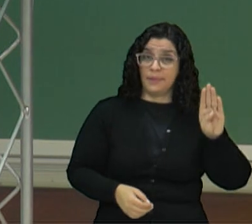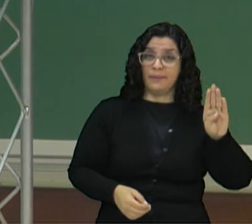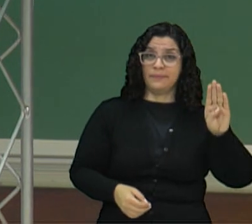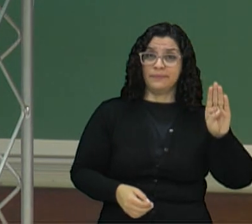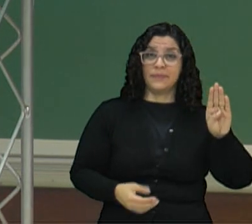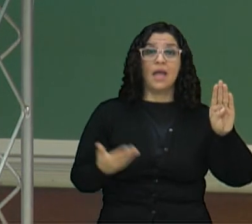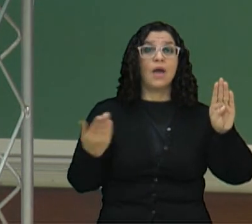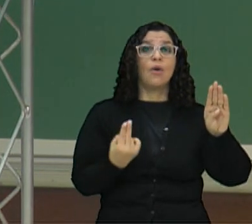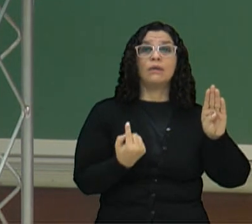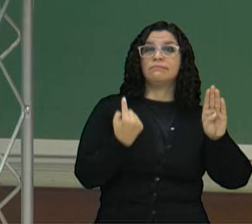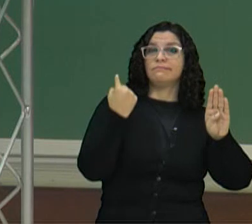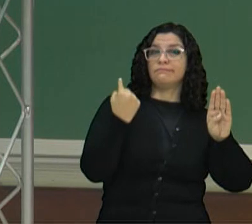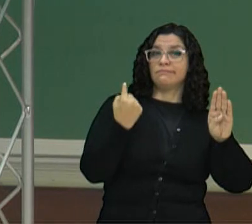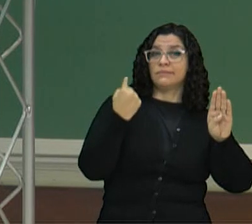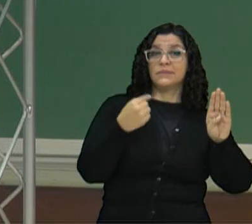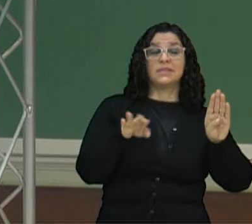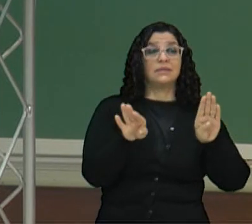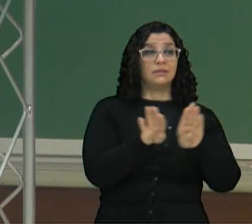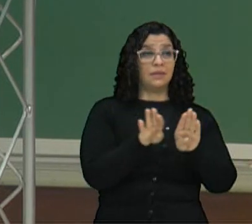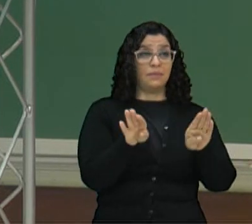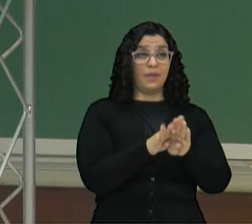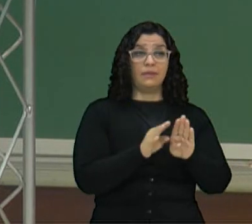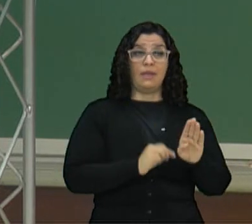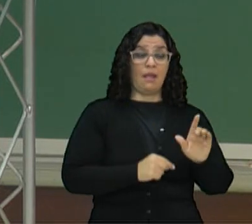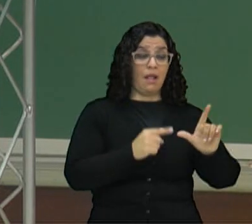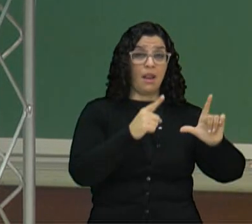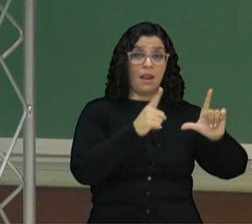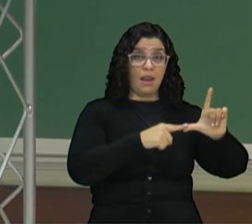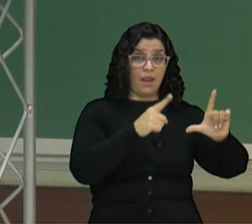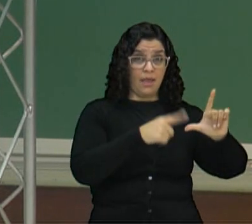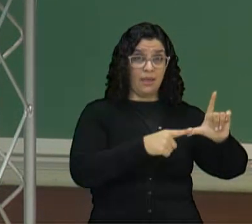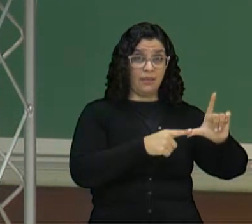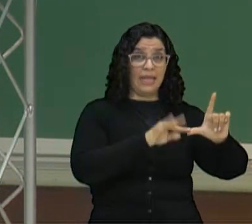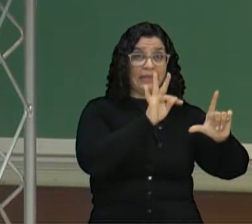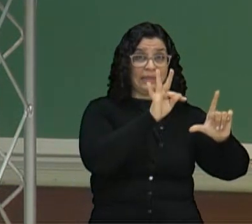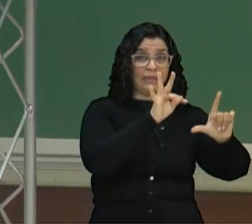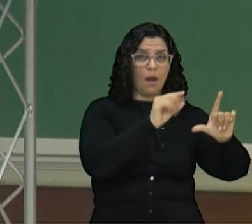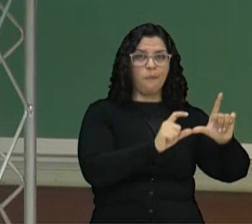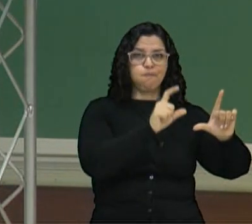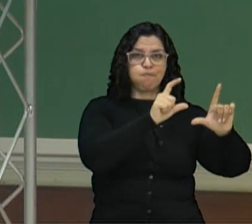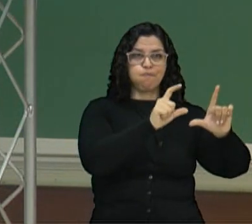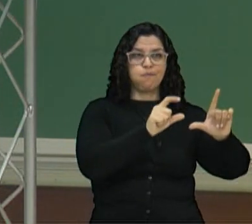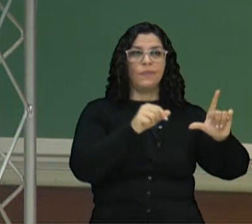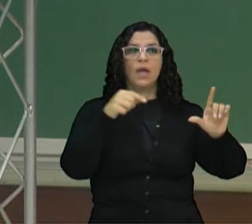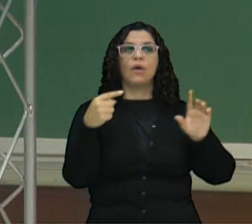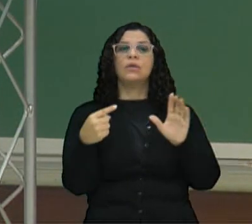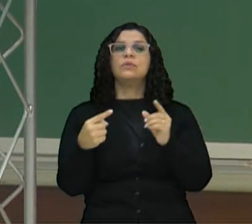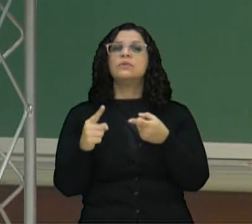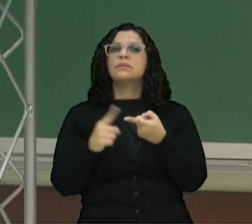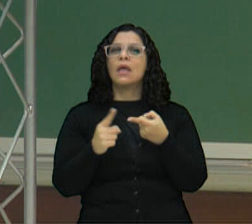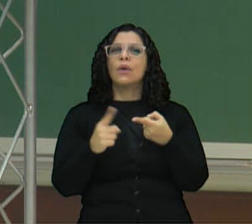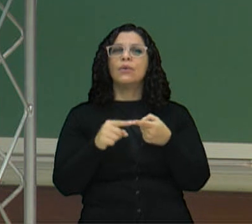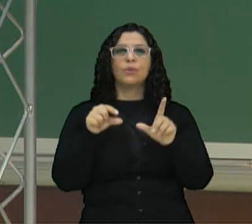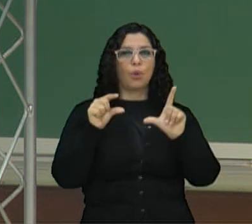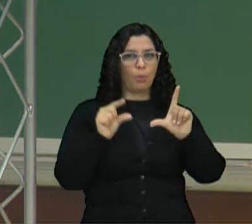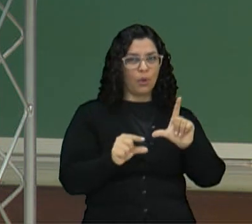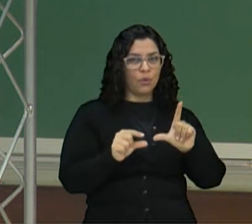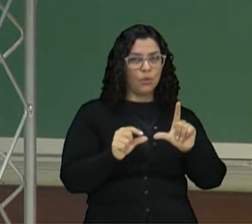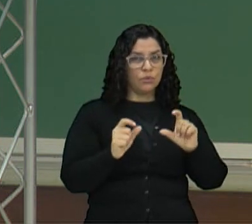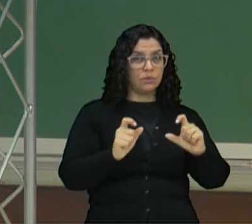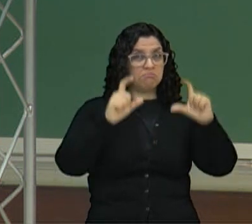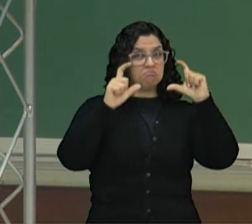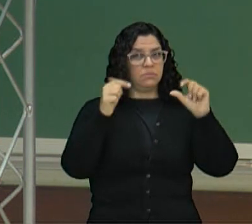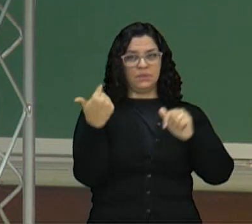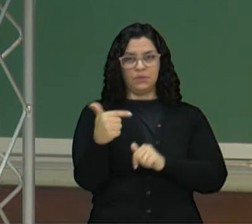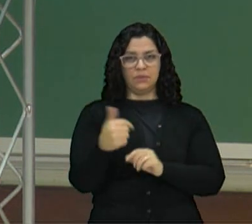B, triquecus manatus, só que o triquecus está com letra T maiúscula, manatus minúscula, não está destacado